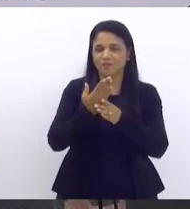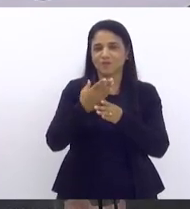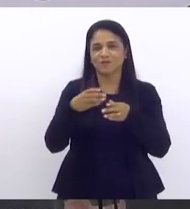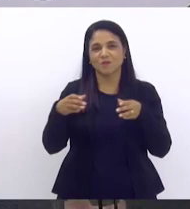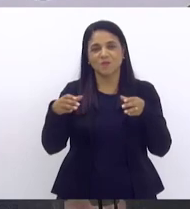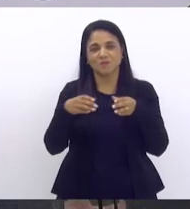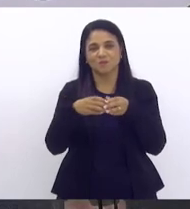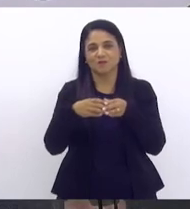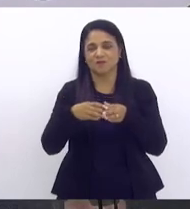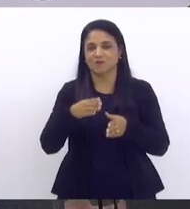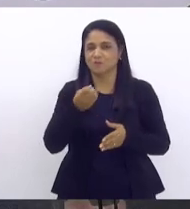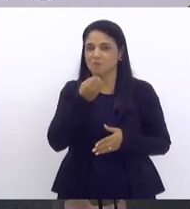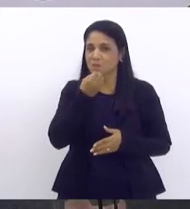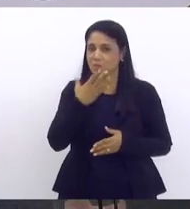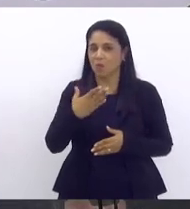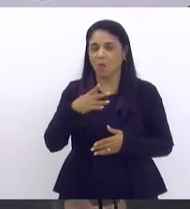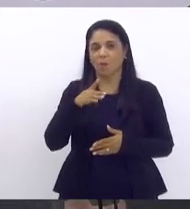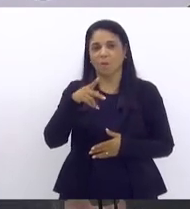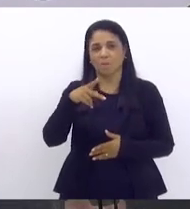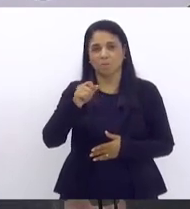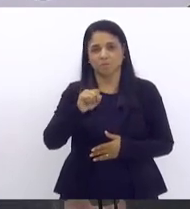Esse não está dando. Tá bom.